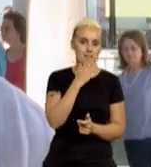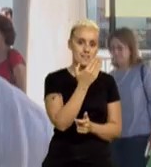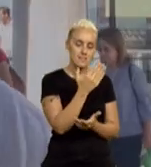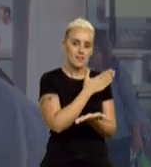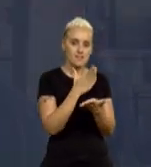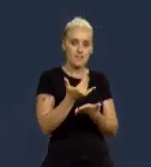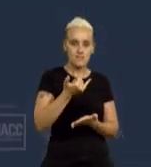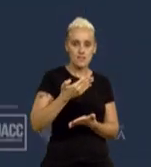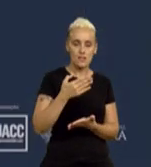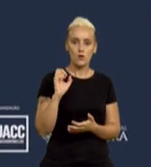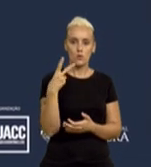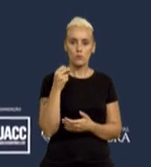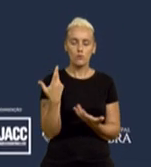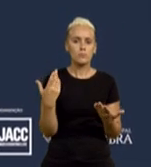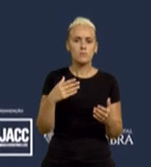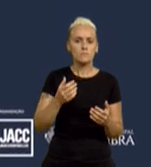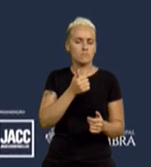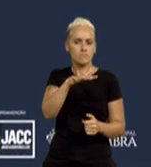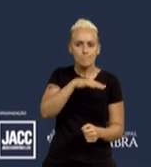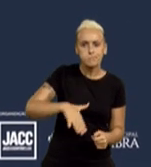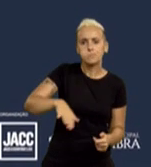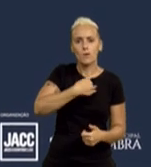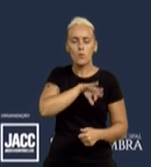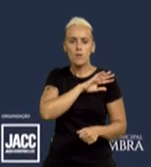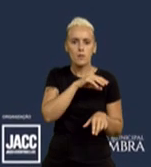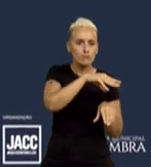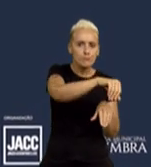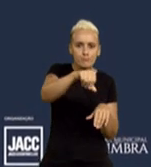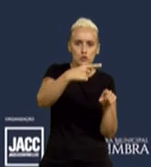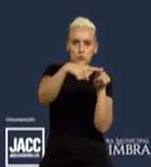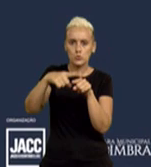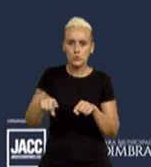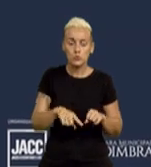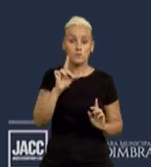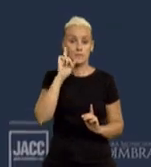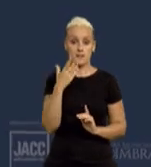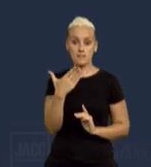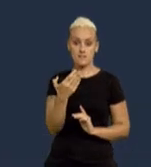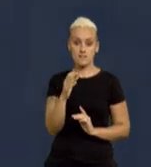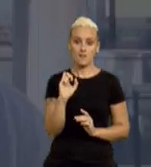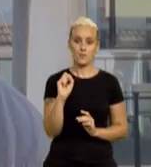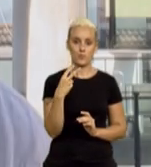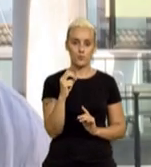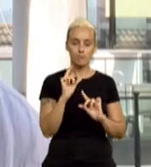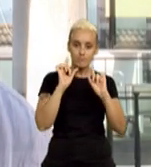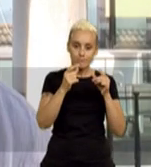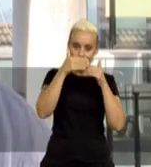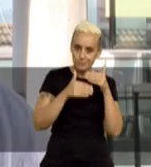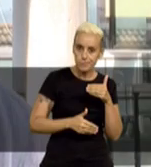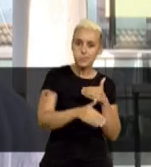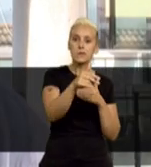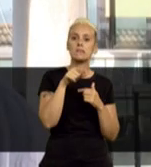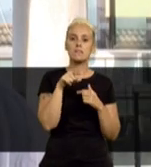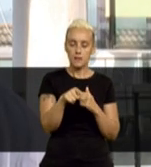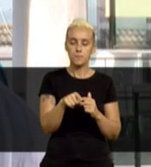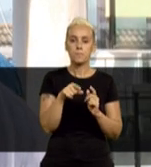outubro. Vai ocupar vários espaços do Centro Histórico da cidade de Coimbra. No dia 17 de outubro arranca a